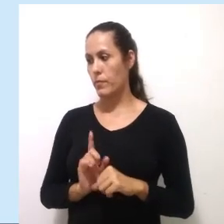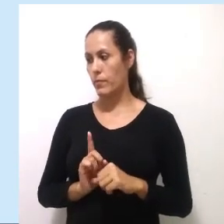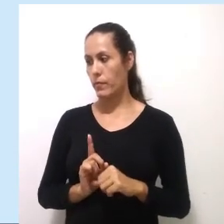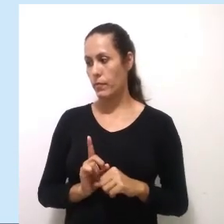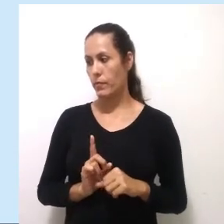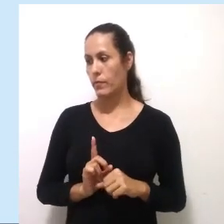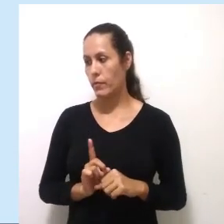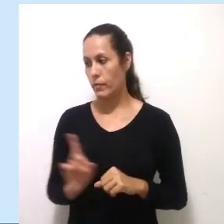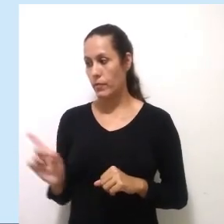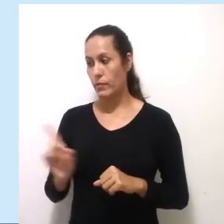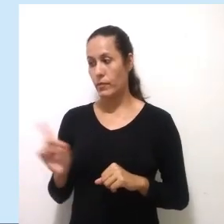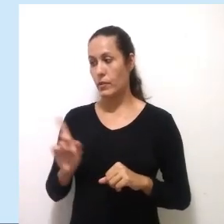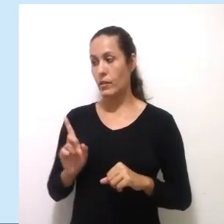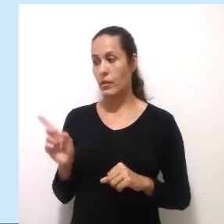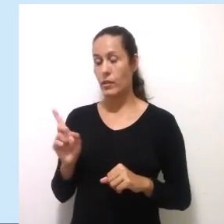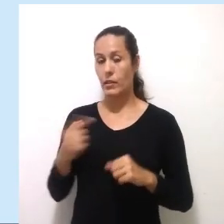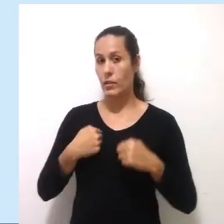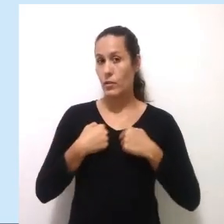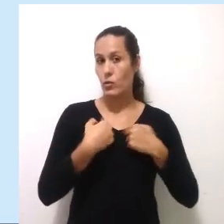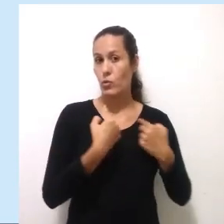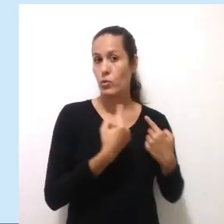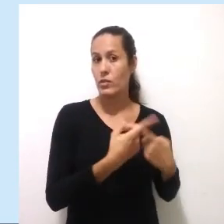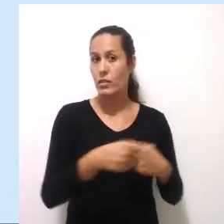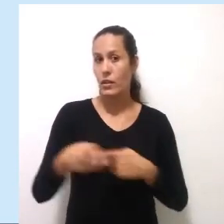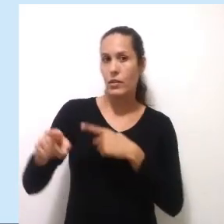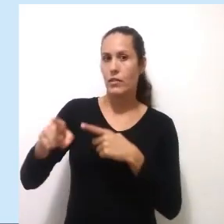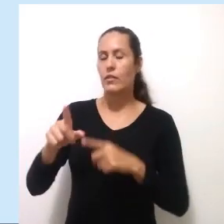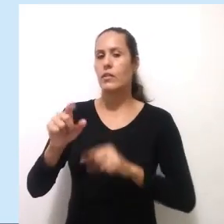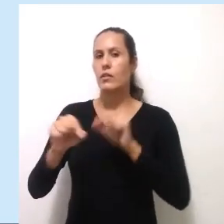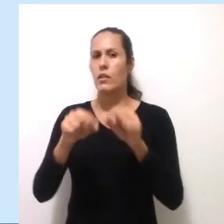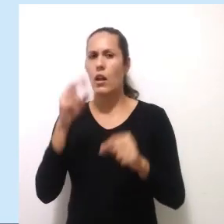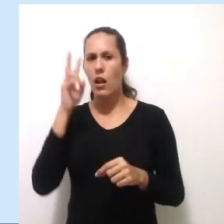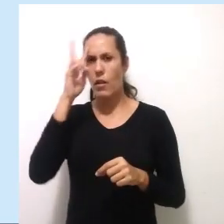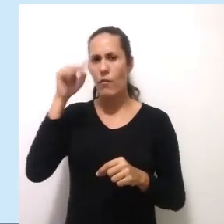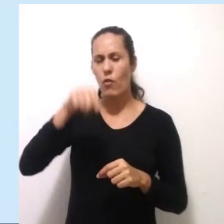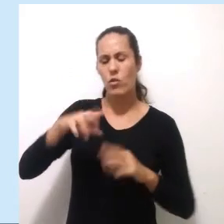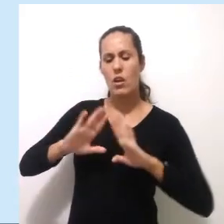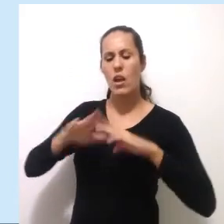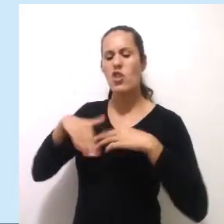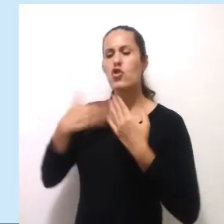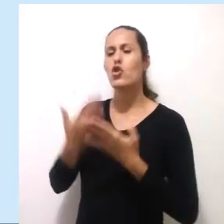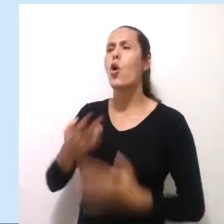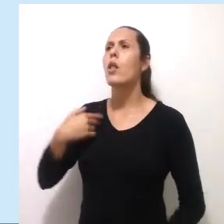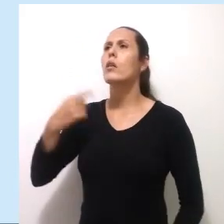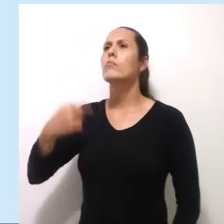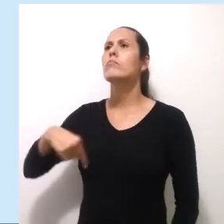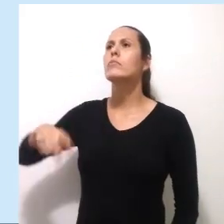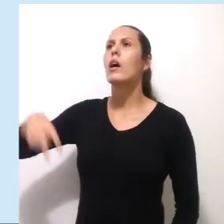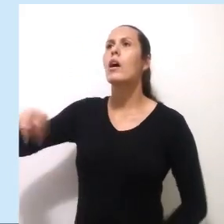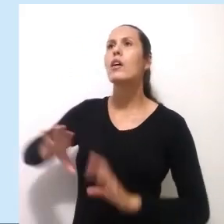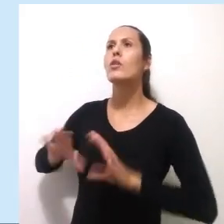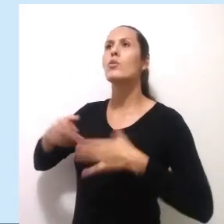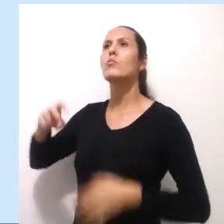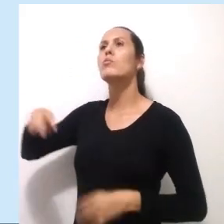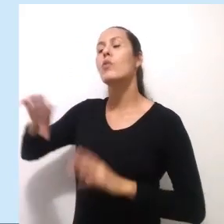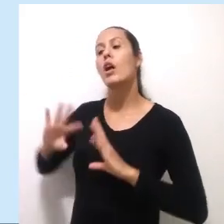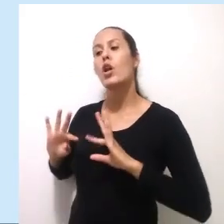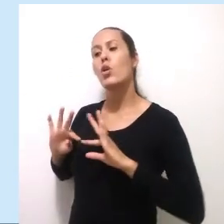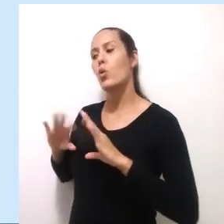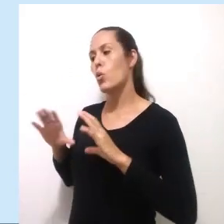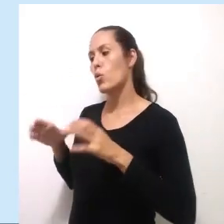nessa tela aí, I have a challenge, eu tenho um desafio. Imagine você saindo da escola e todos vocês nesse